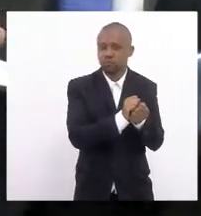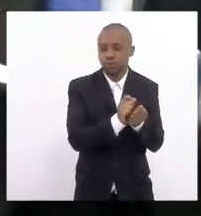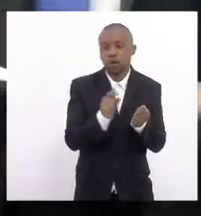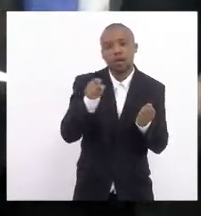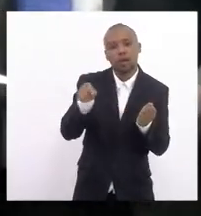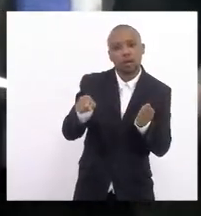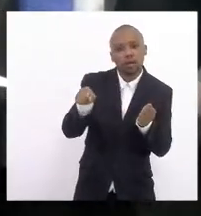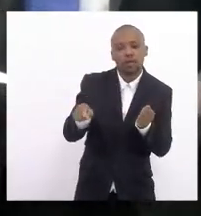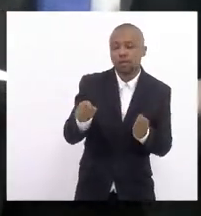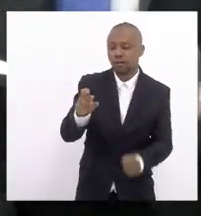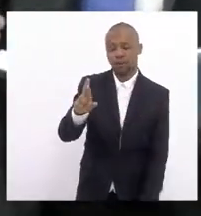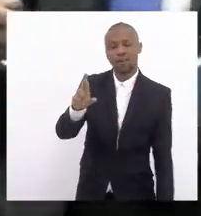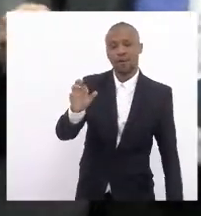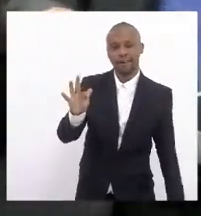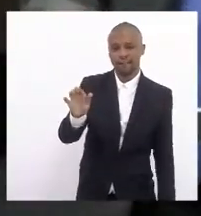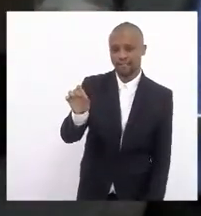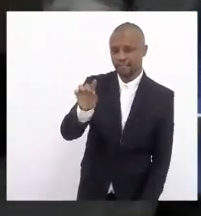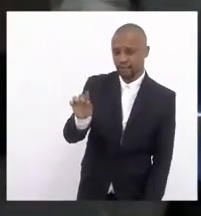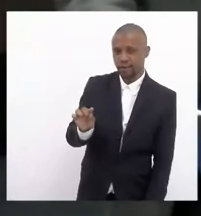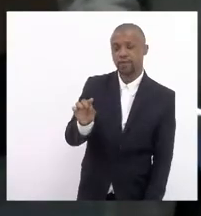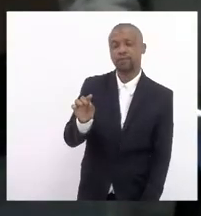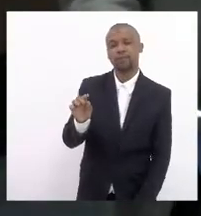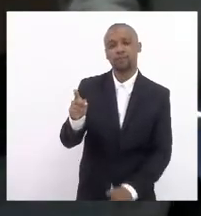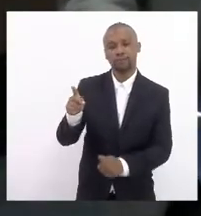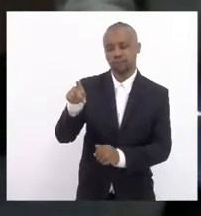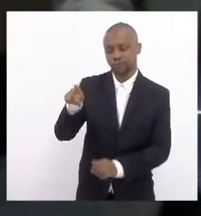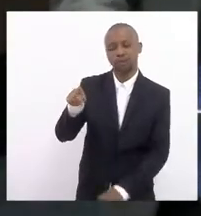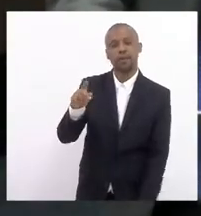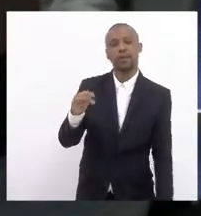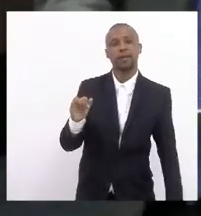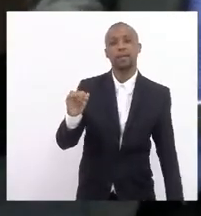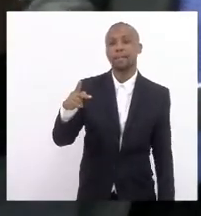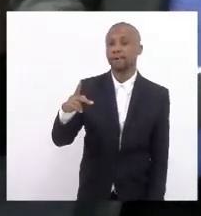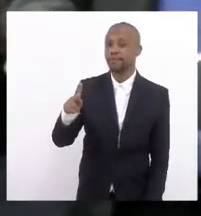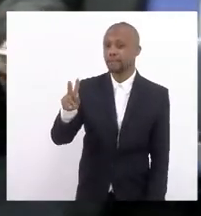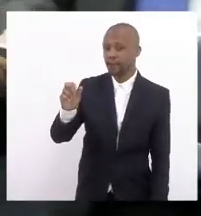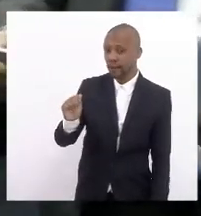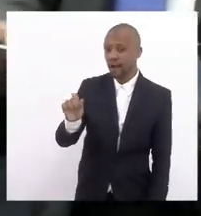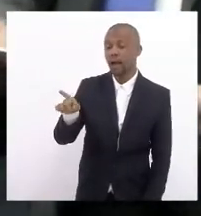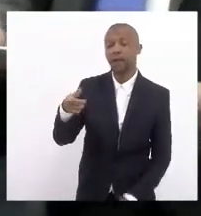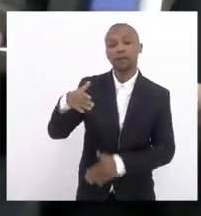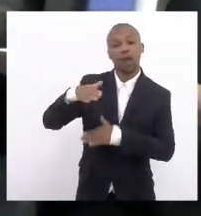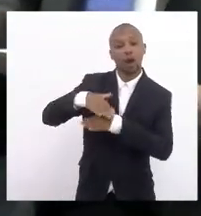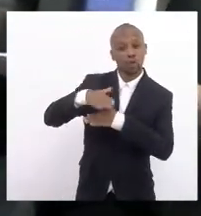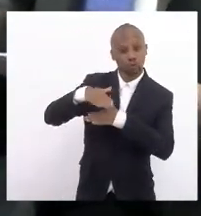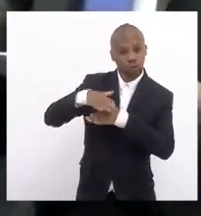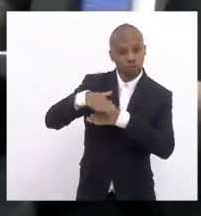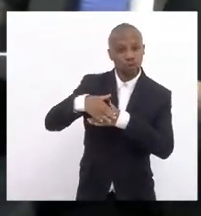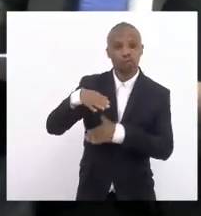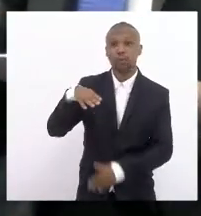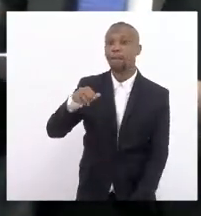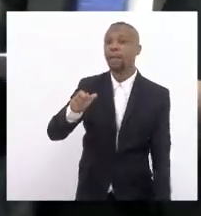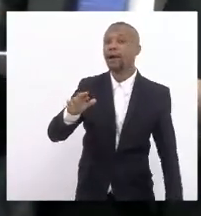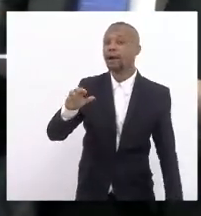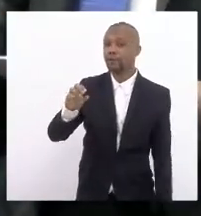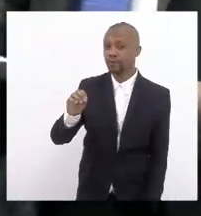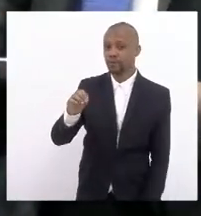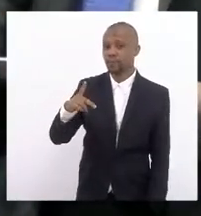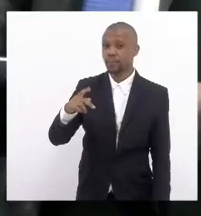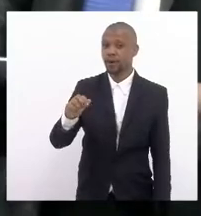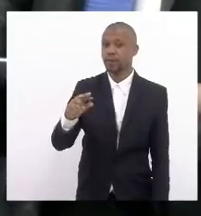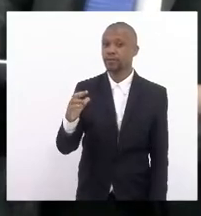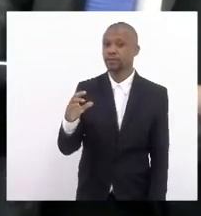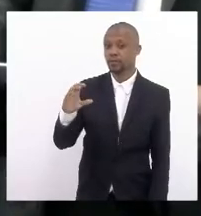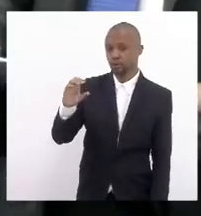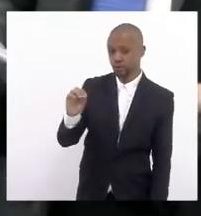o refis do IPVA é de autoria do Márcio Pacheco, que eu sou coautor junto com ele, mas não